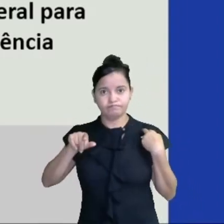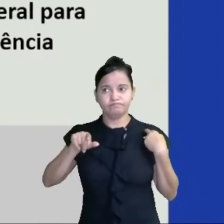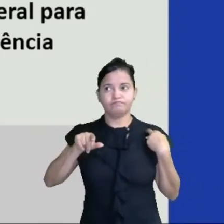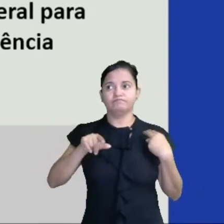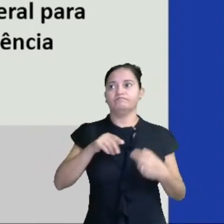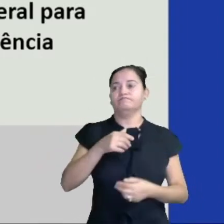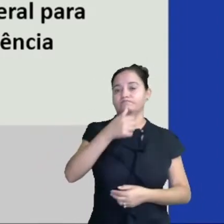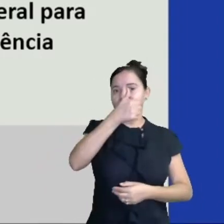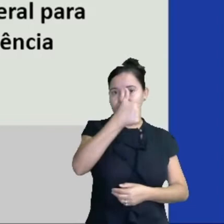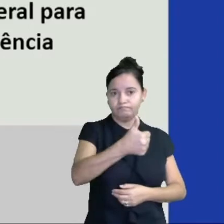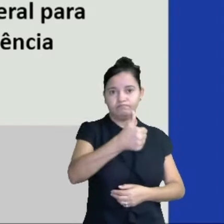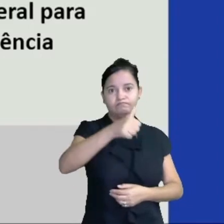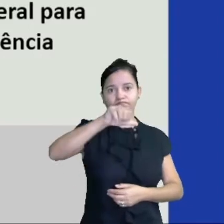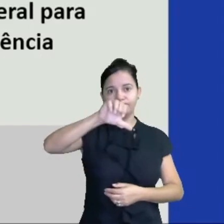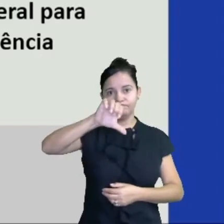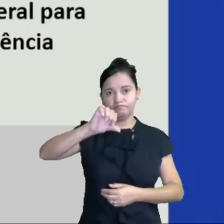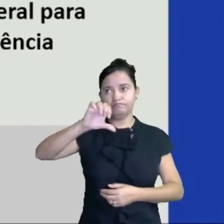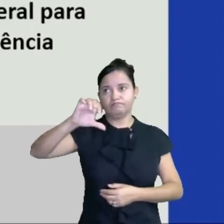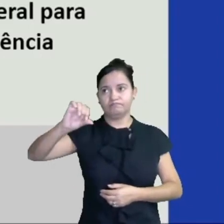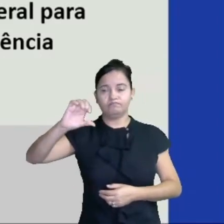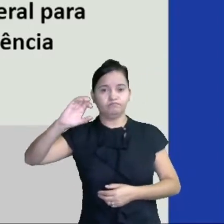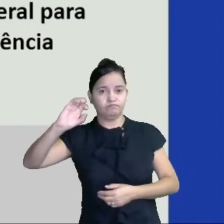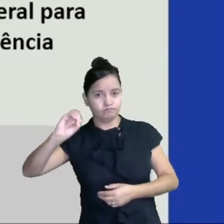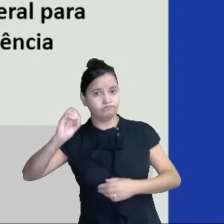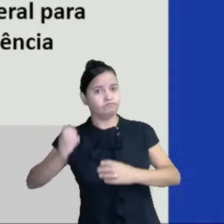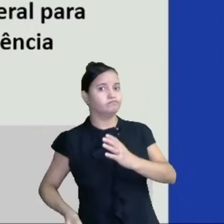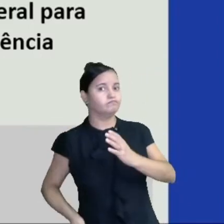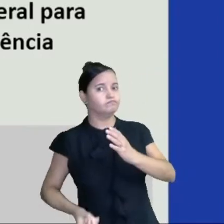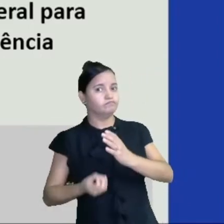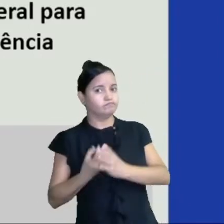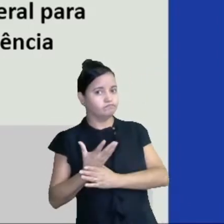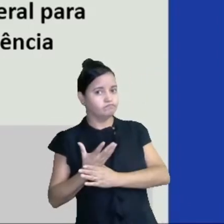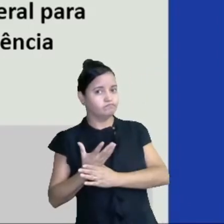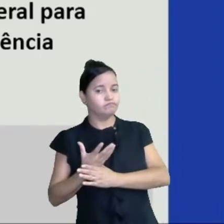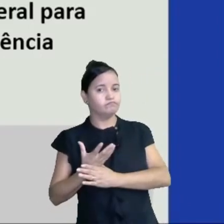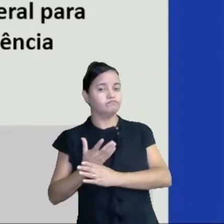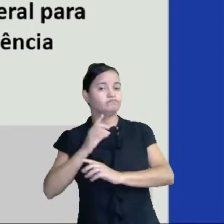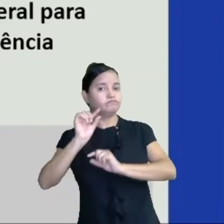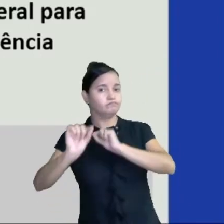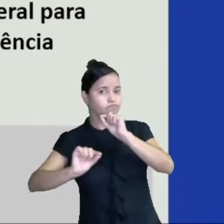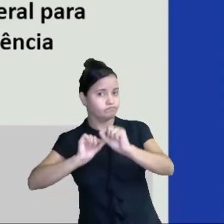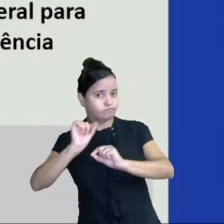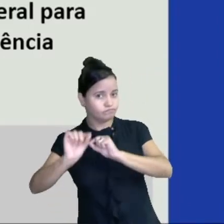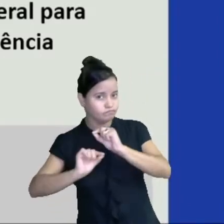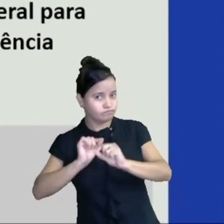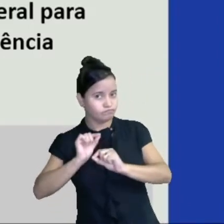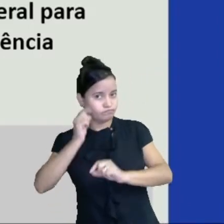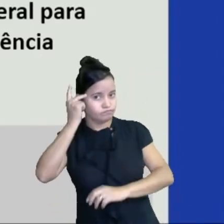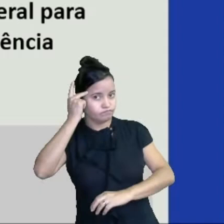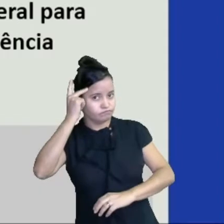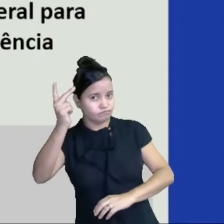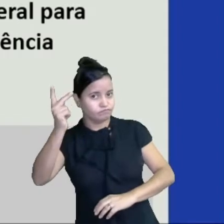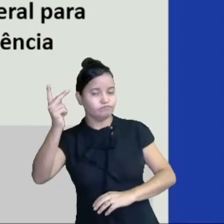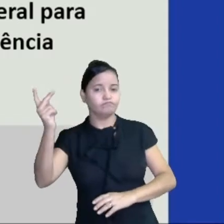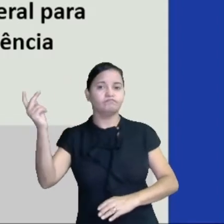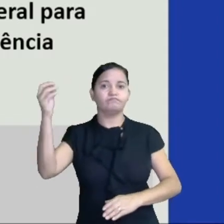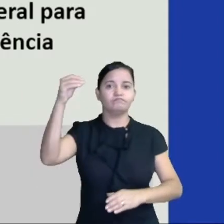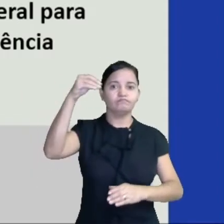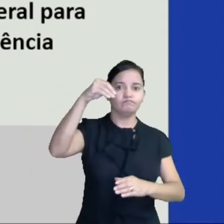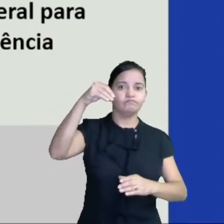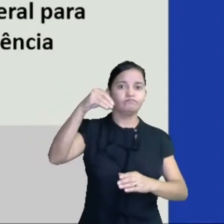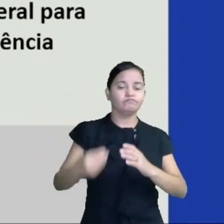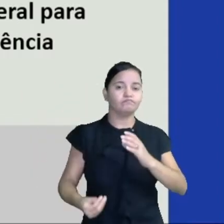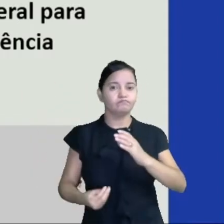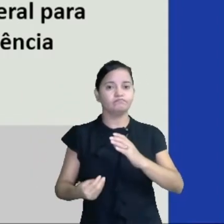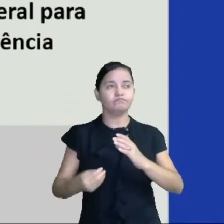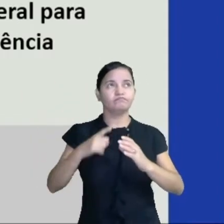em 1990 foi instituído o Fundo Multilateral para a Implementação do Protocolo de